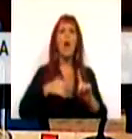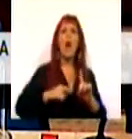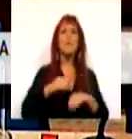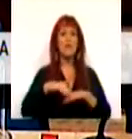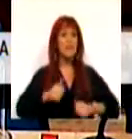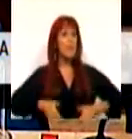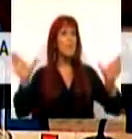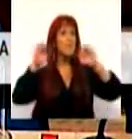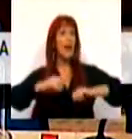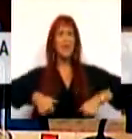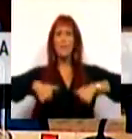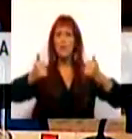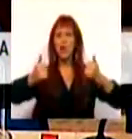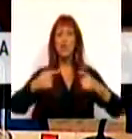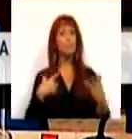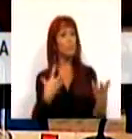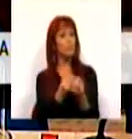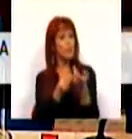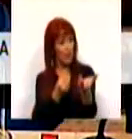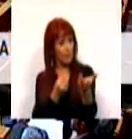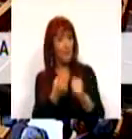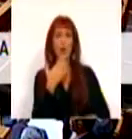que é fazermos mais e melhor. Contamos convosco. Muito obrigado.